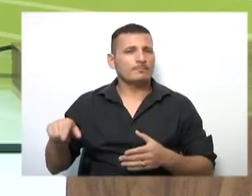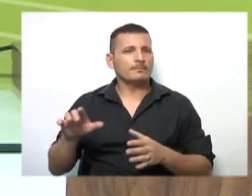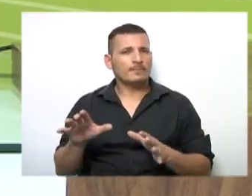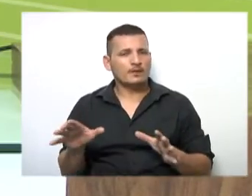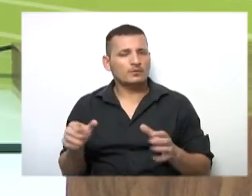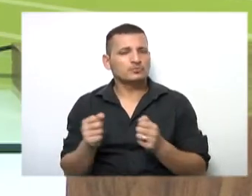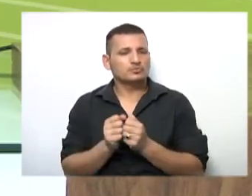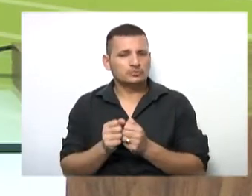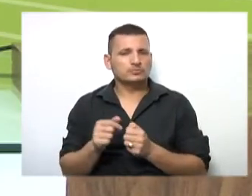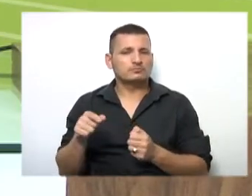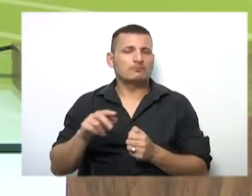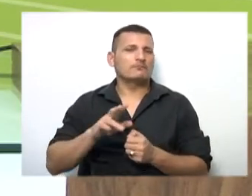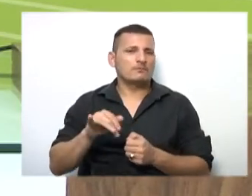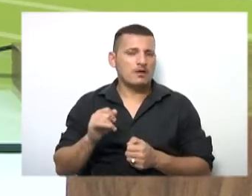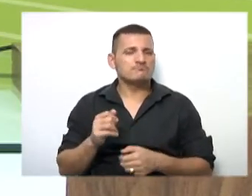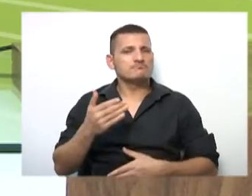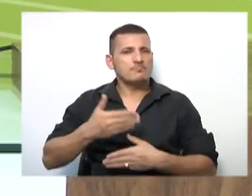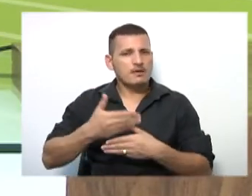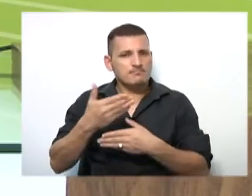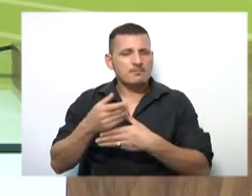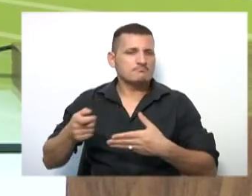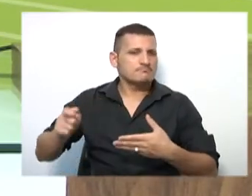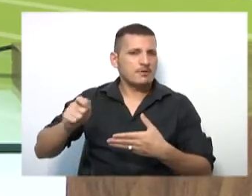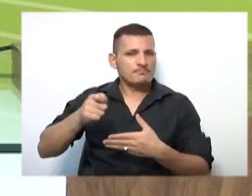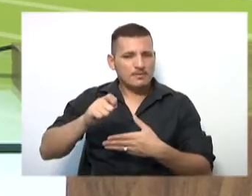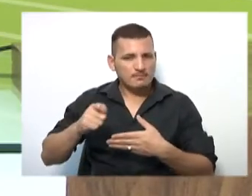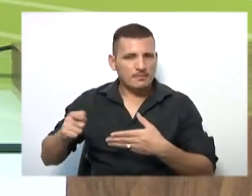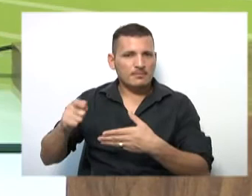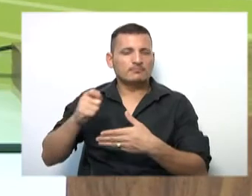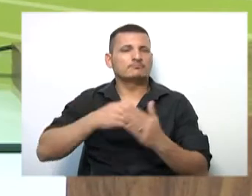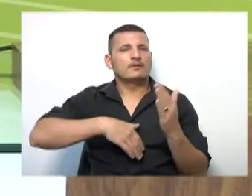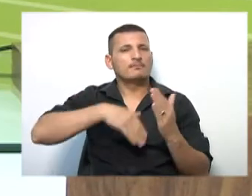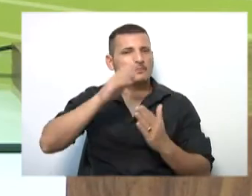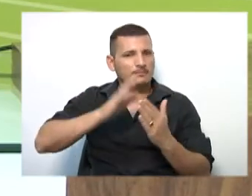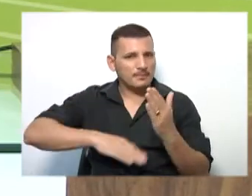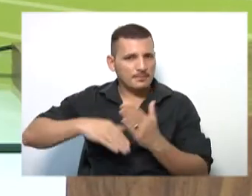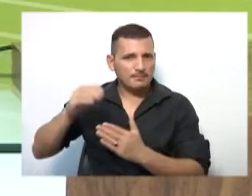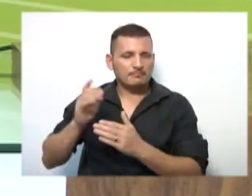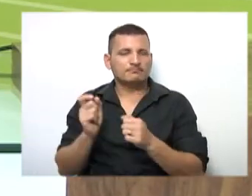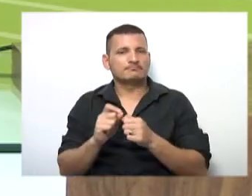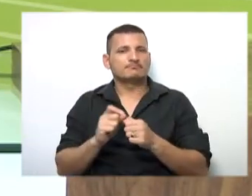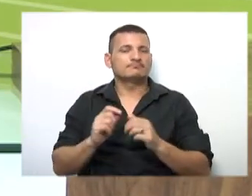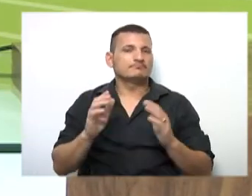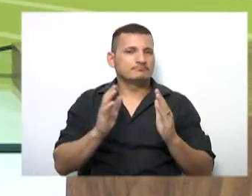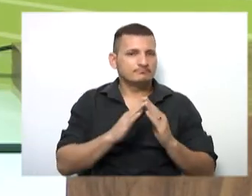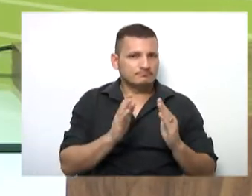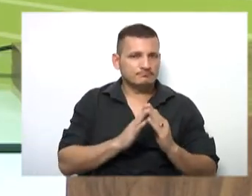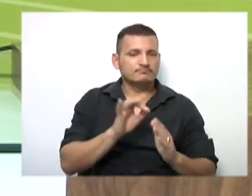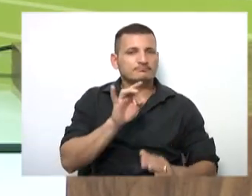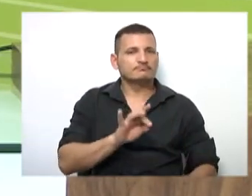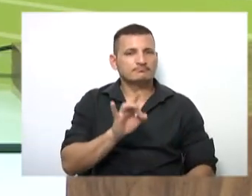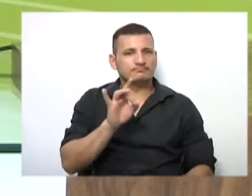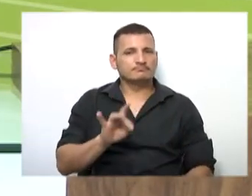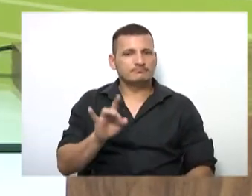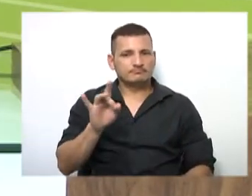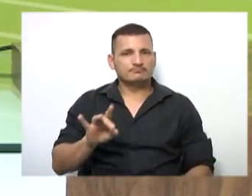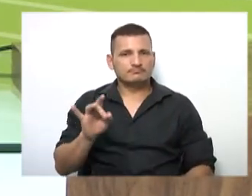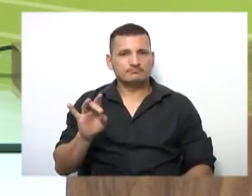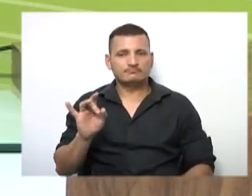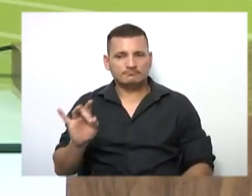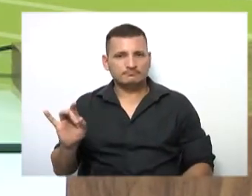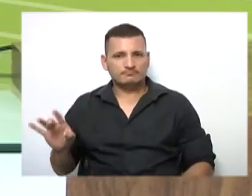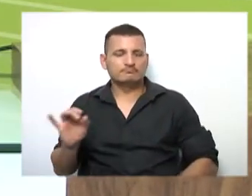vão construir, pegar a mão na massa mesmo, montar as paredes e fazer a casa de uma pessoa, uma por vez, e montar